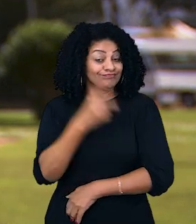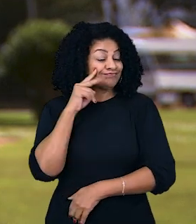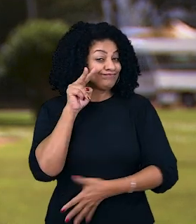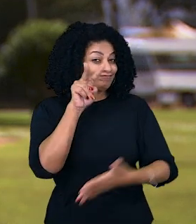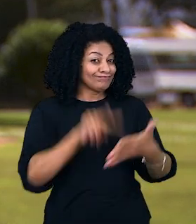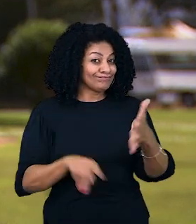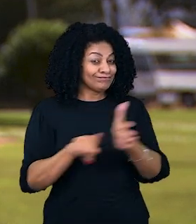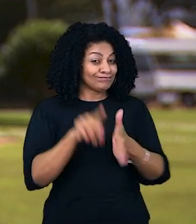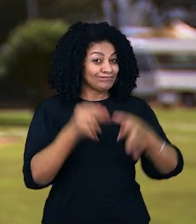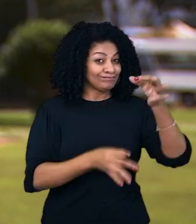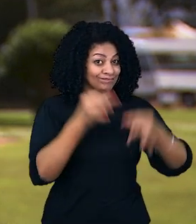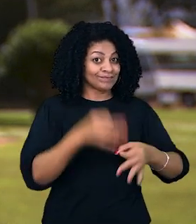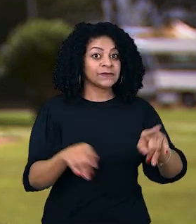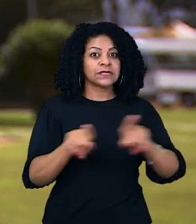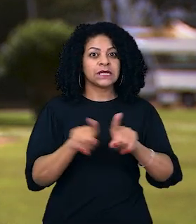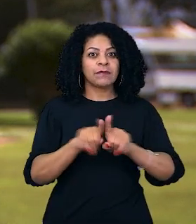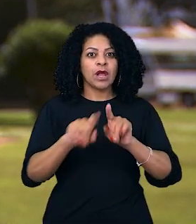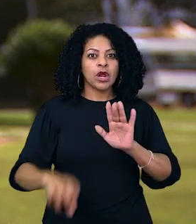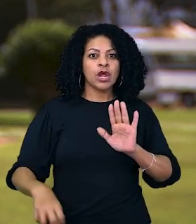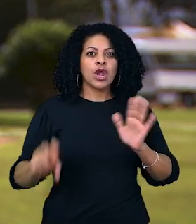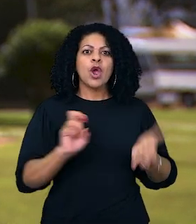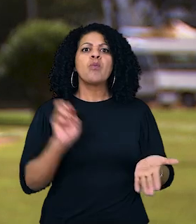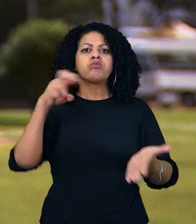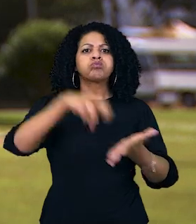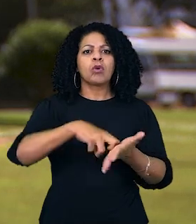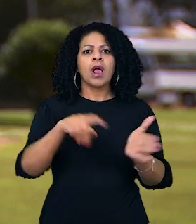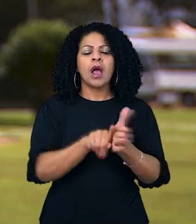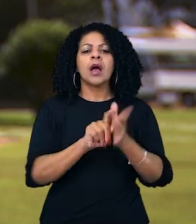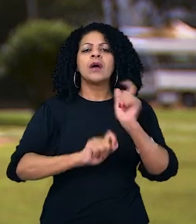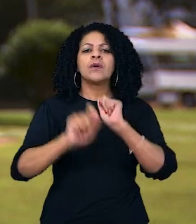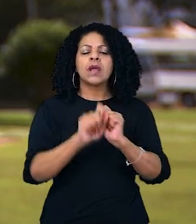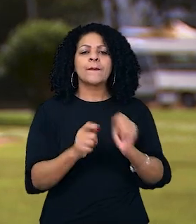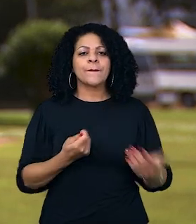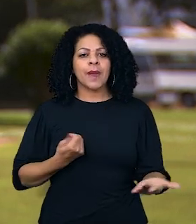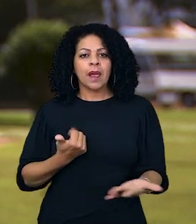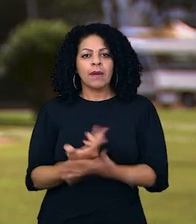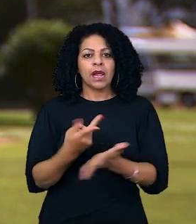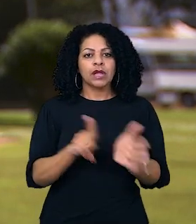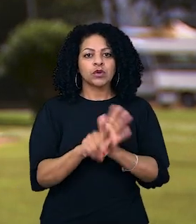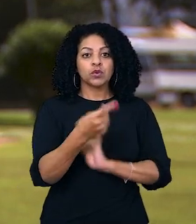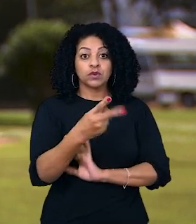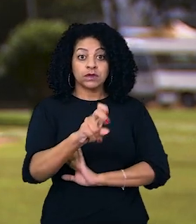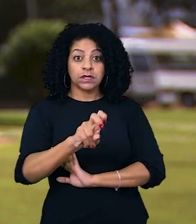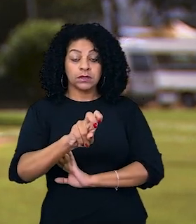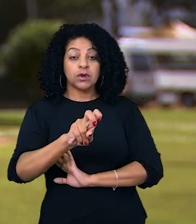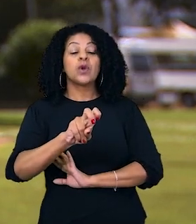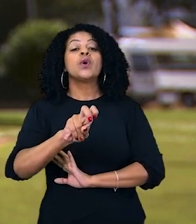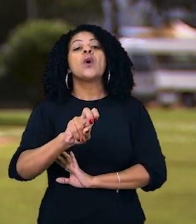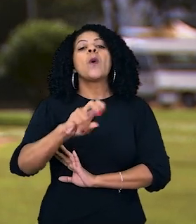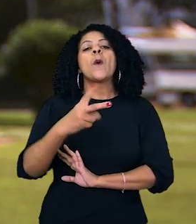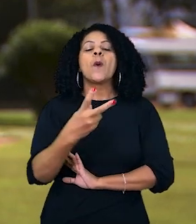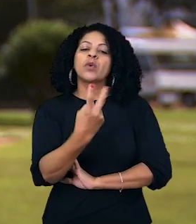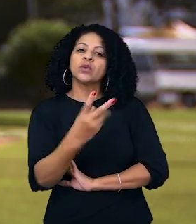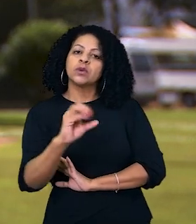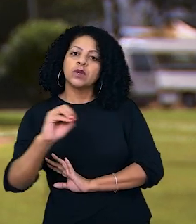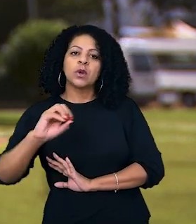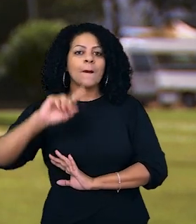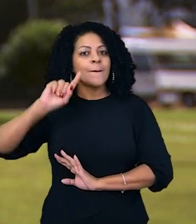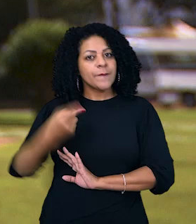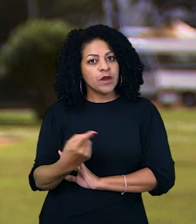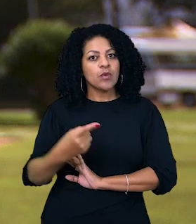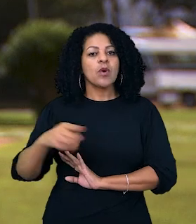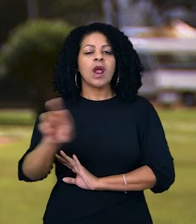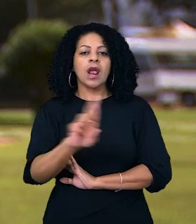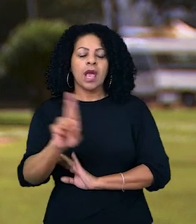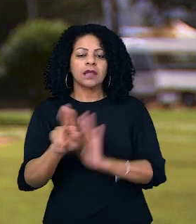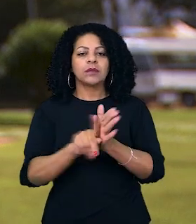julgou a ação e condenou a MSC Cruzeiros ao pagamento de R$ 200 mil por danos morais e R$ 168